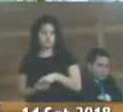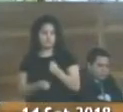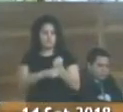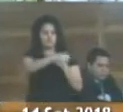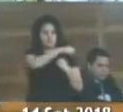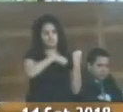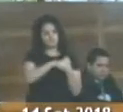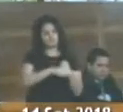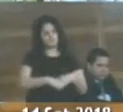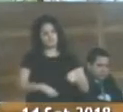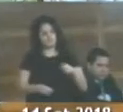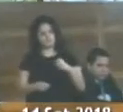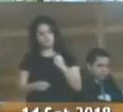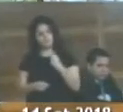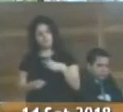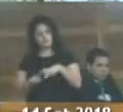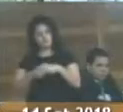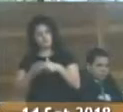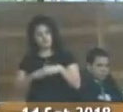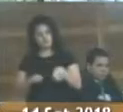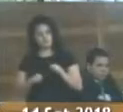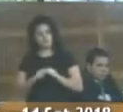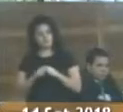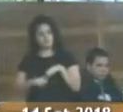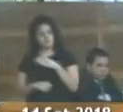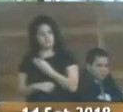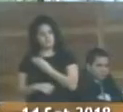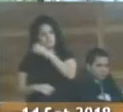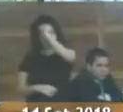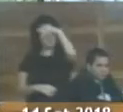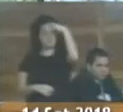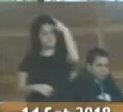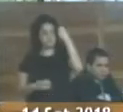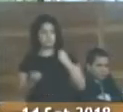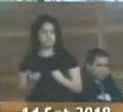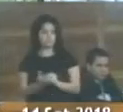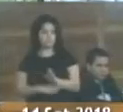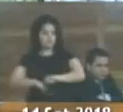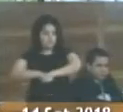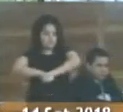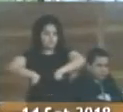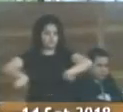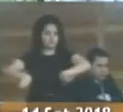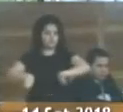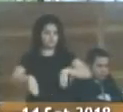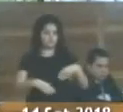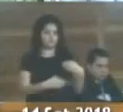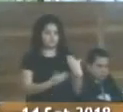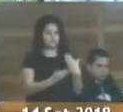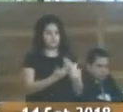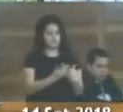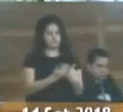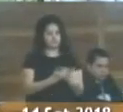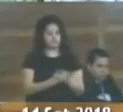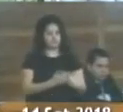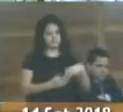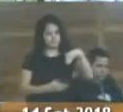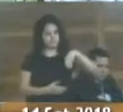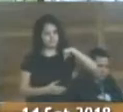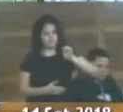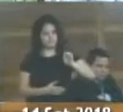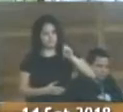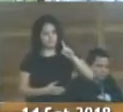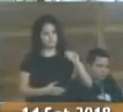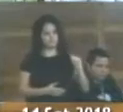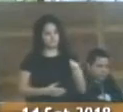reforma feita pelo poder público criou uma divisão entre o ensino médio, que a partir de então